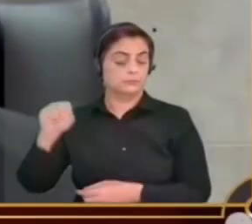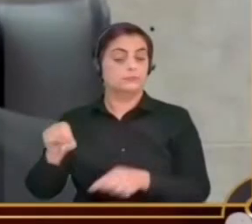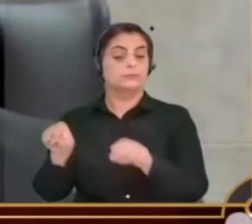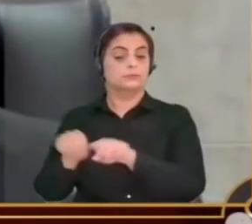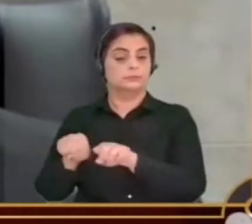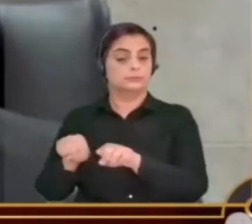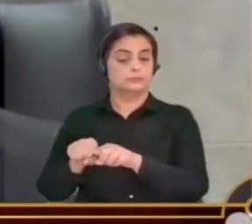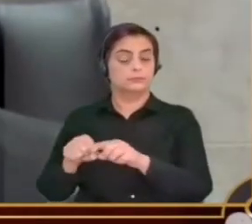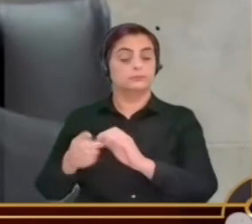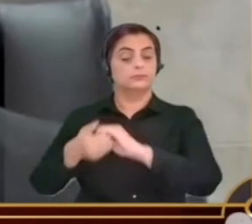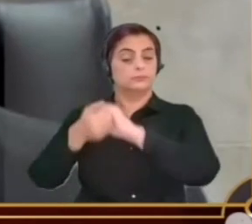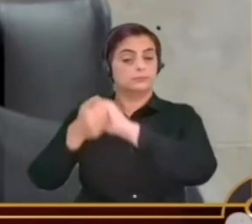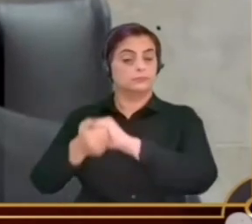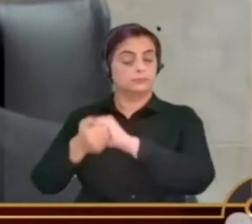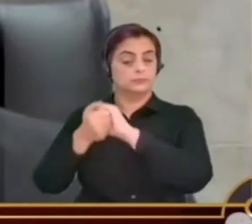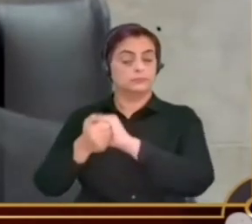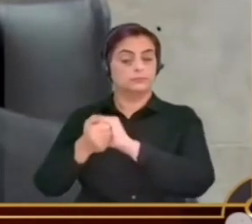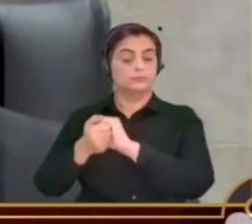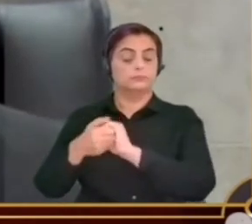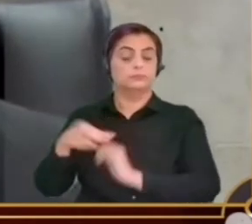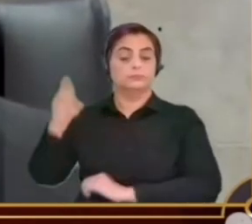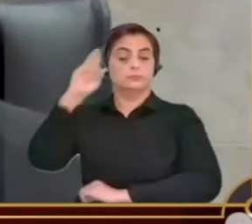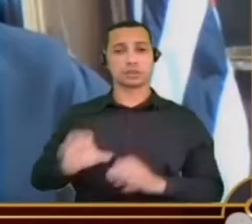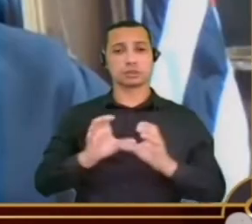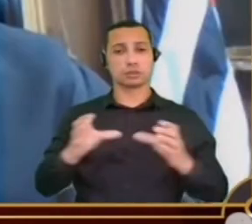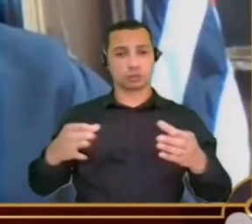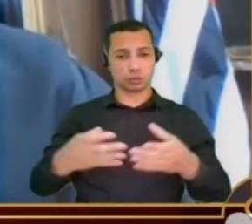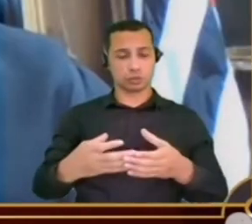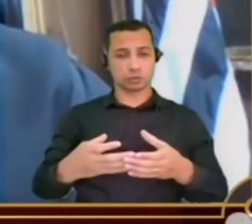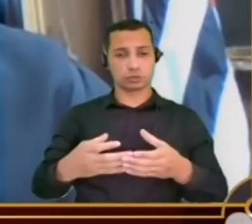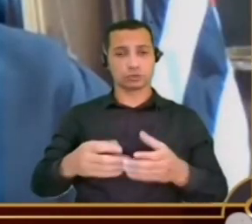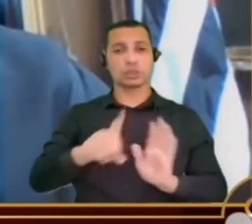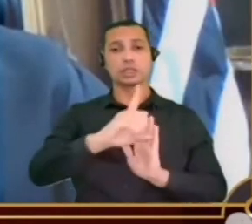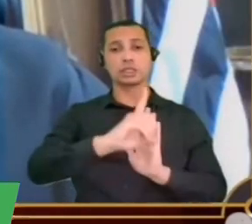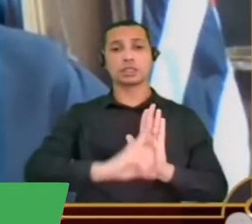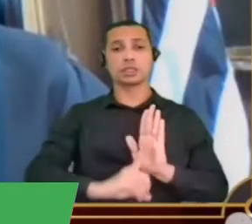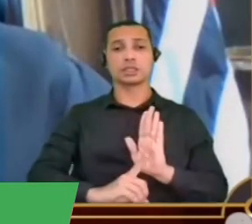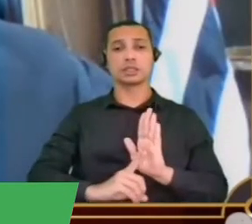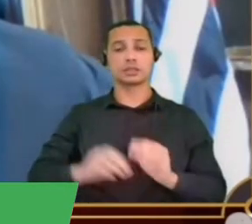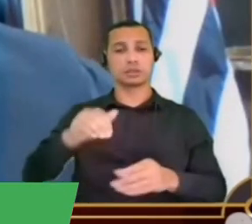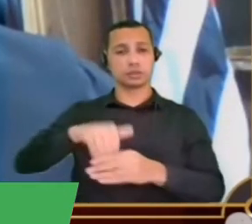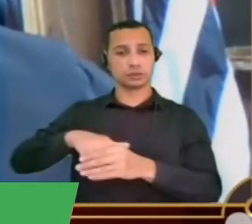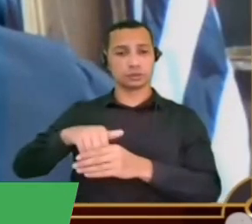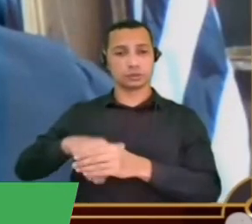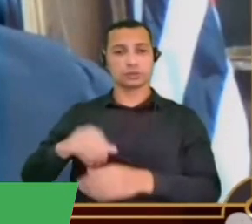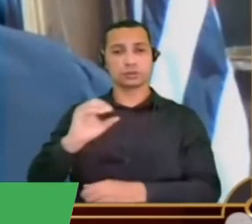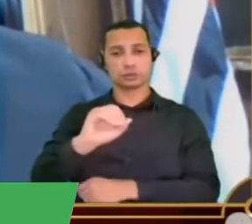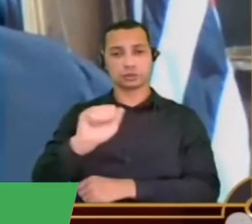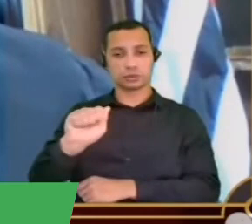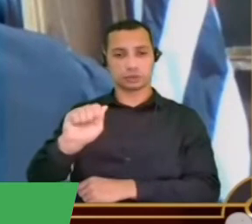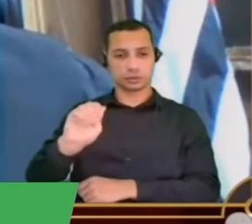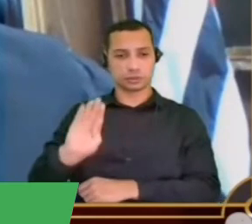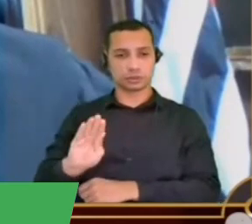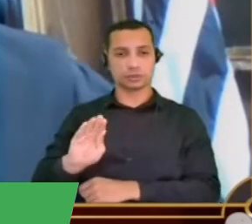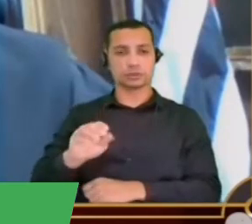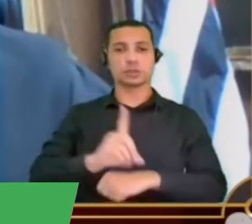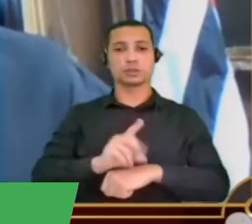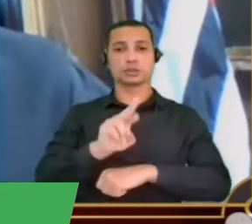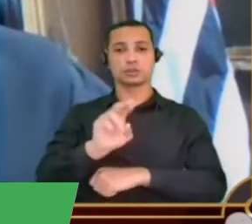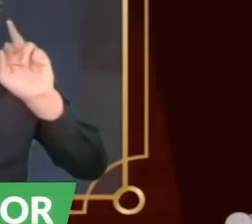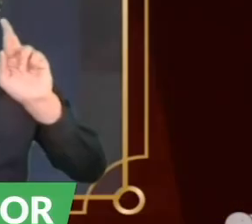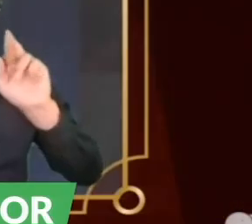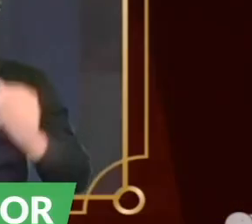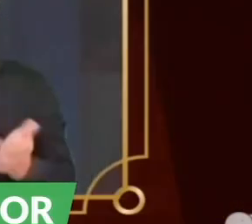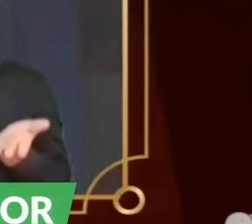o presidente Desembargador Paulo galizia e o vice-presidente e corregedor Desembargador Silmar Fernandes foram